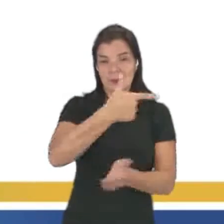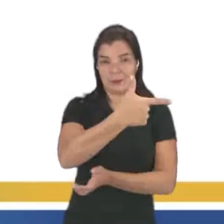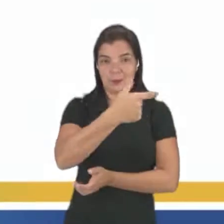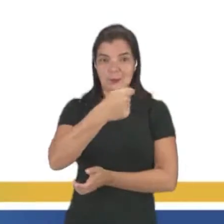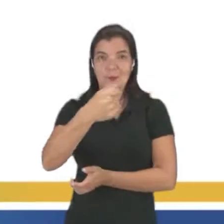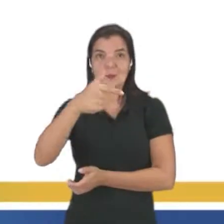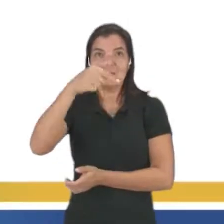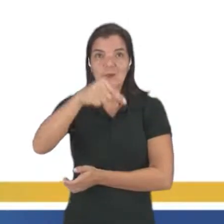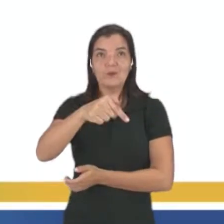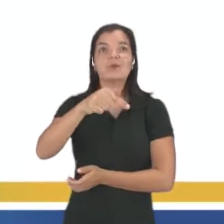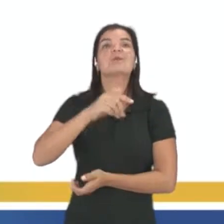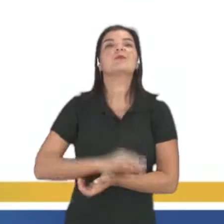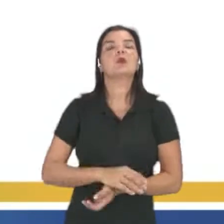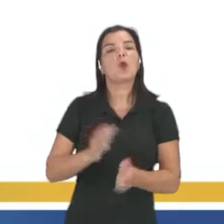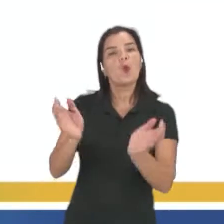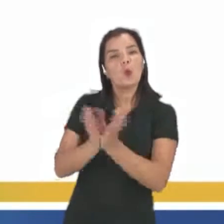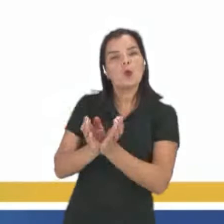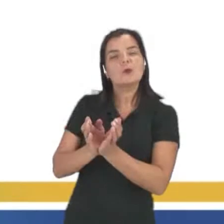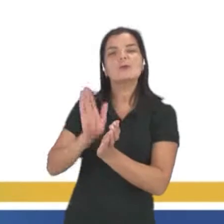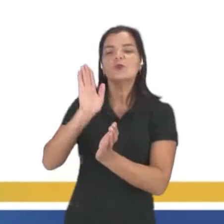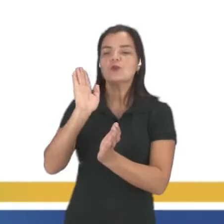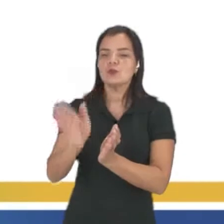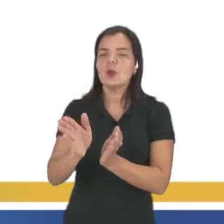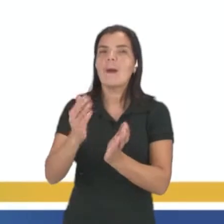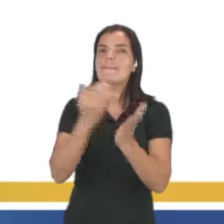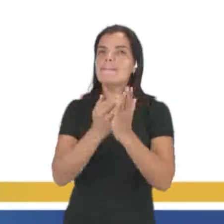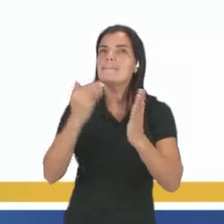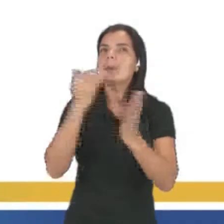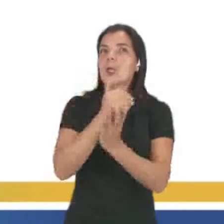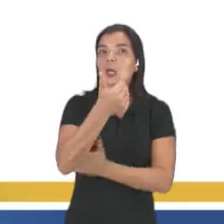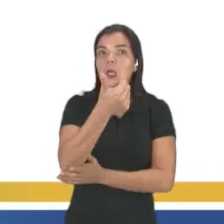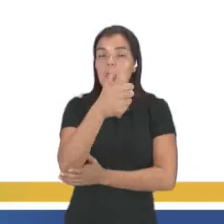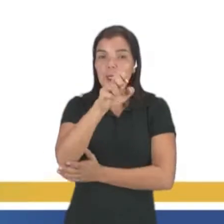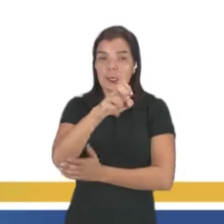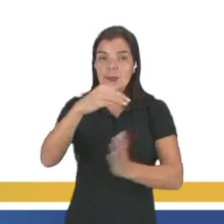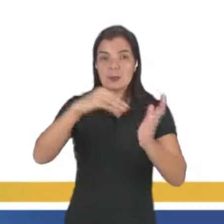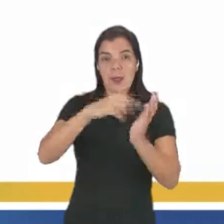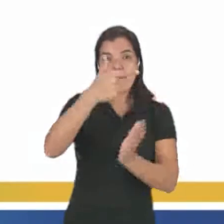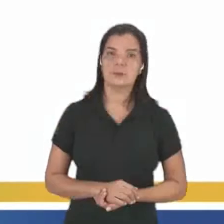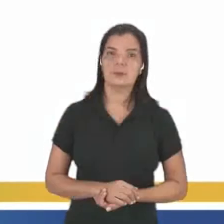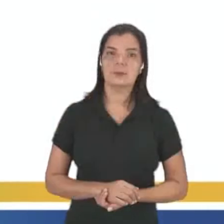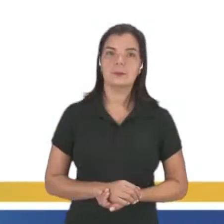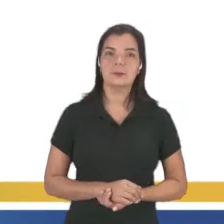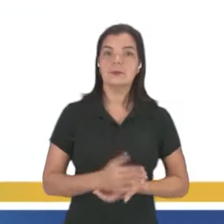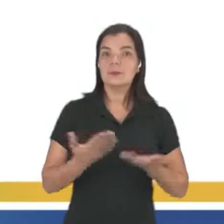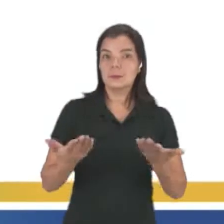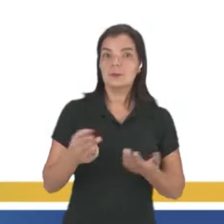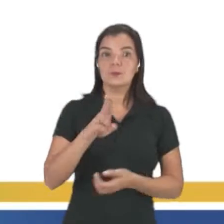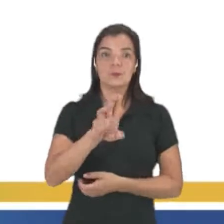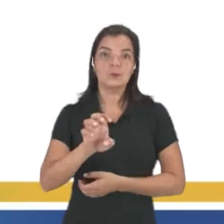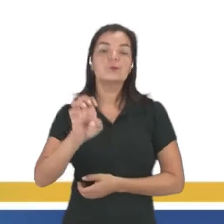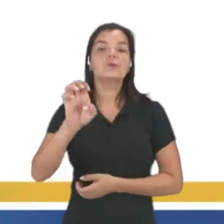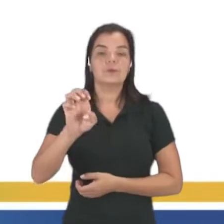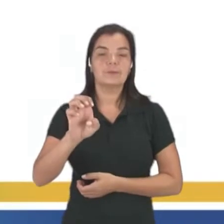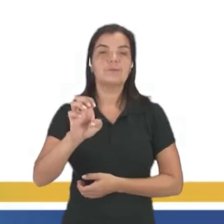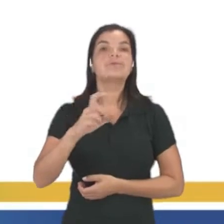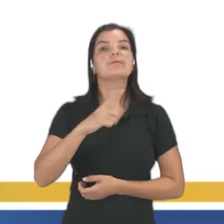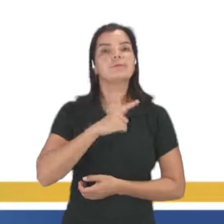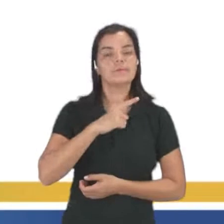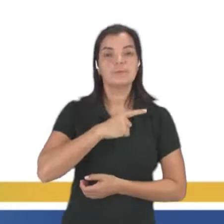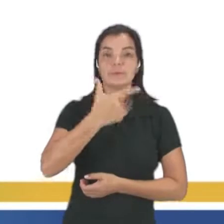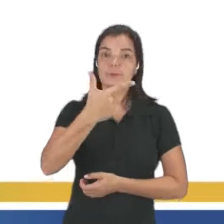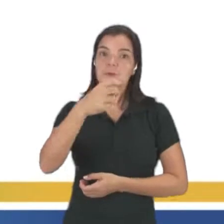a 2007, o bloco passou de 15 para 27 países. A União Europeia passou a